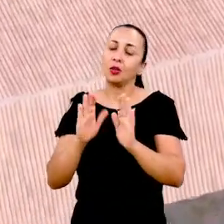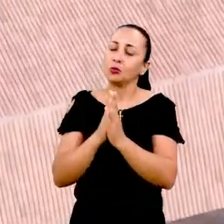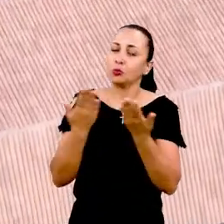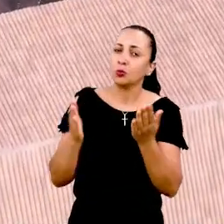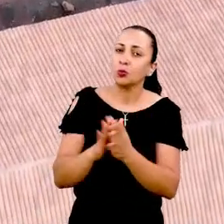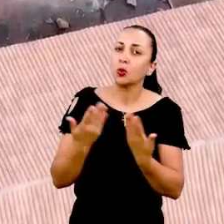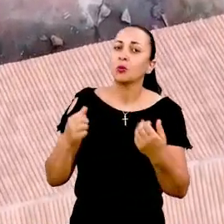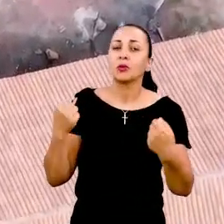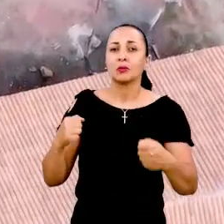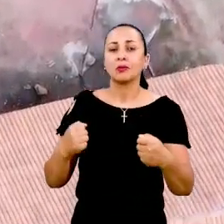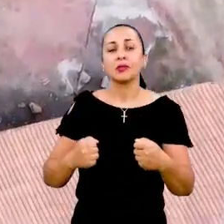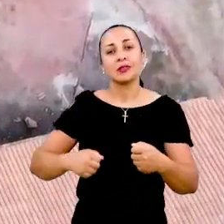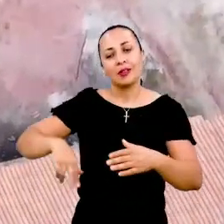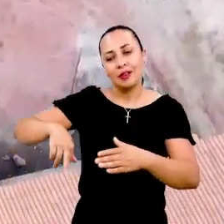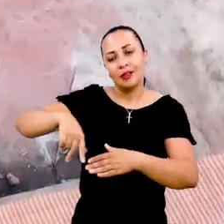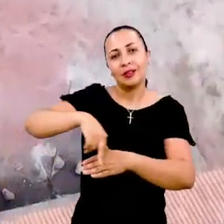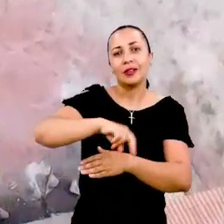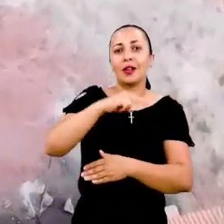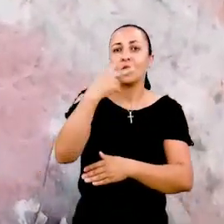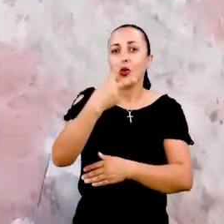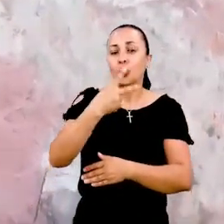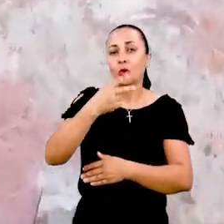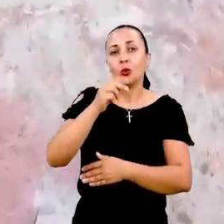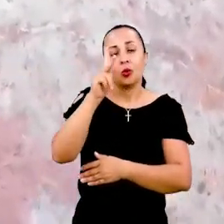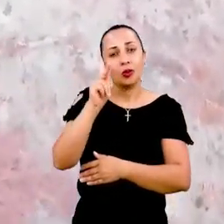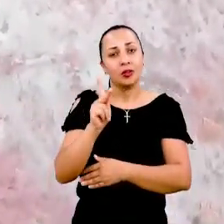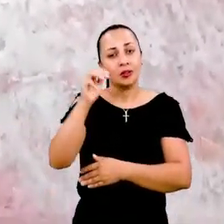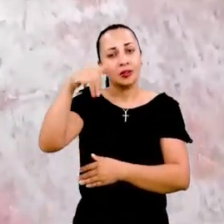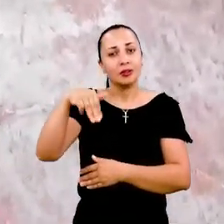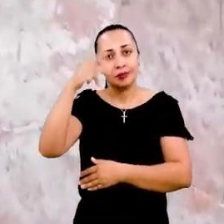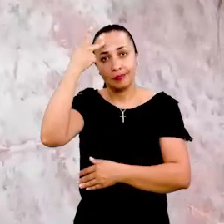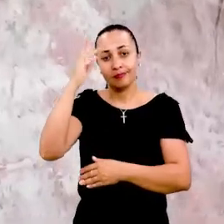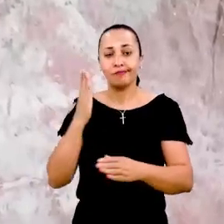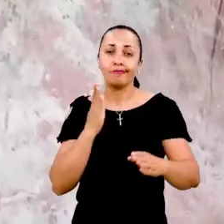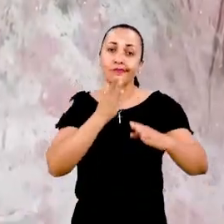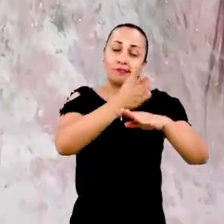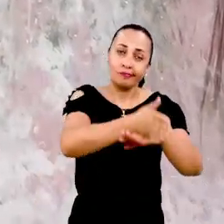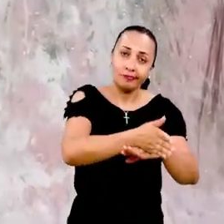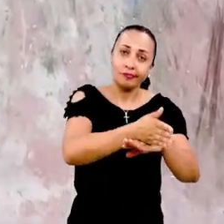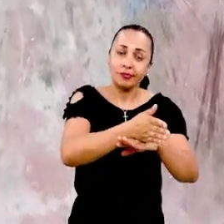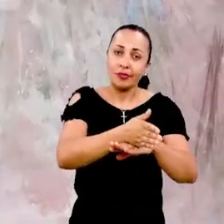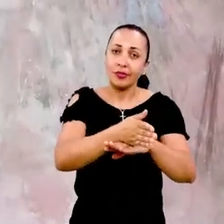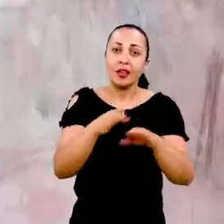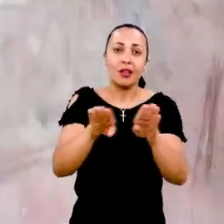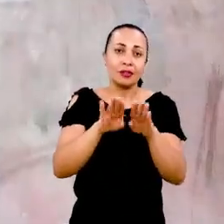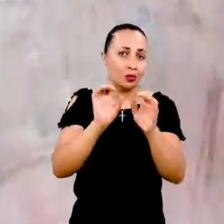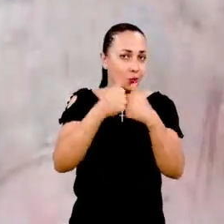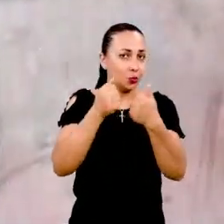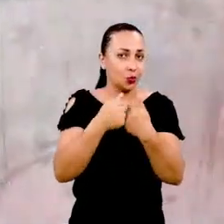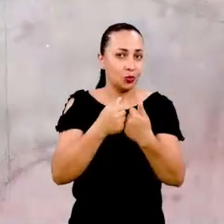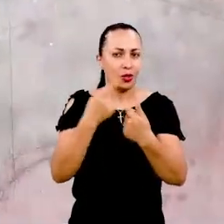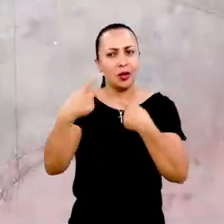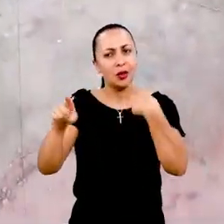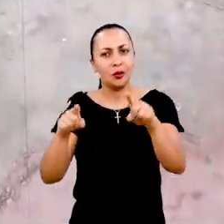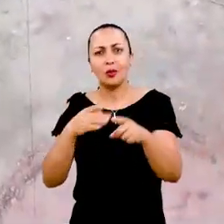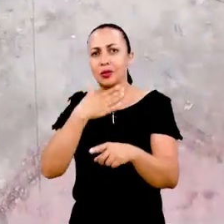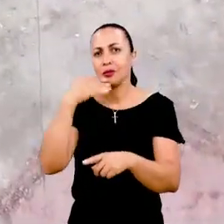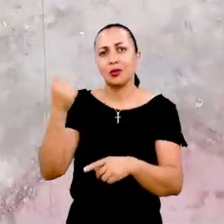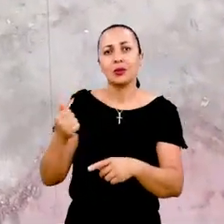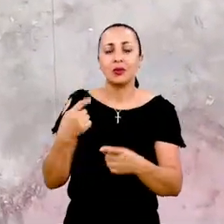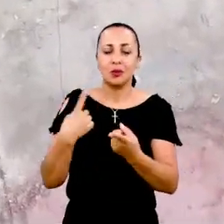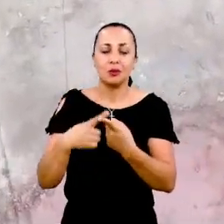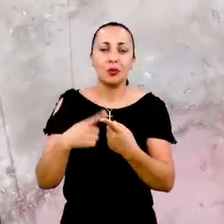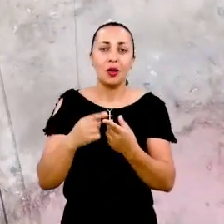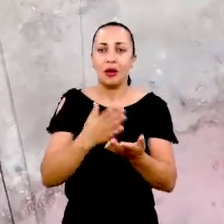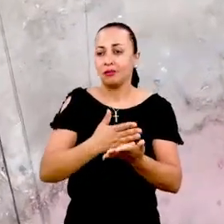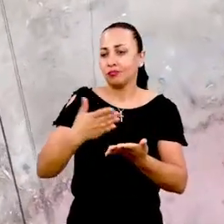carente que tem que andar muitas vezes 2 quilômetros para ter um acesso ao transporte público, e outras